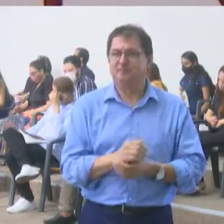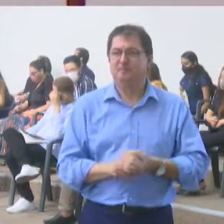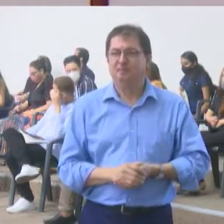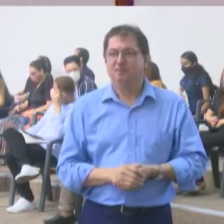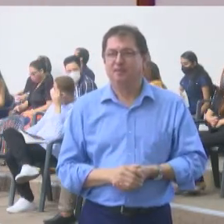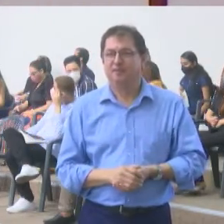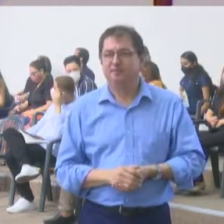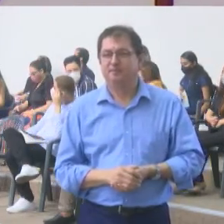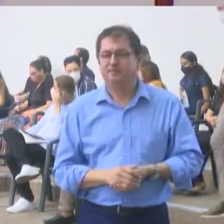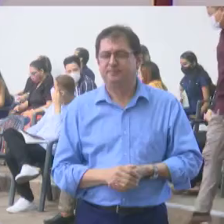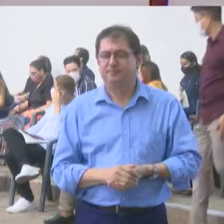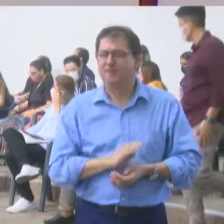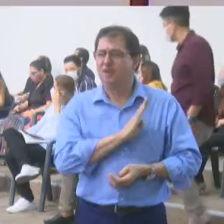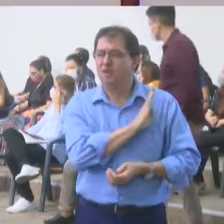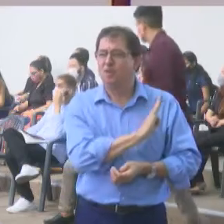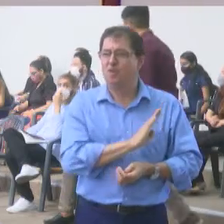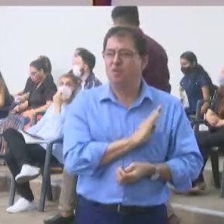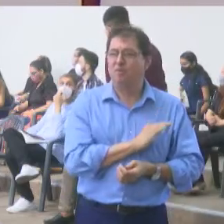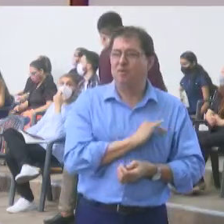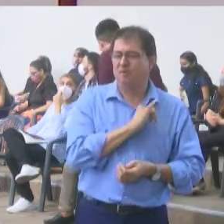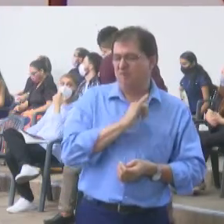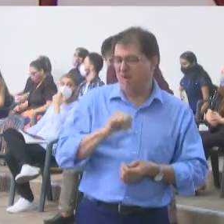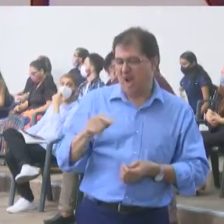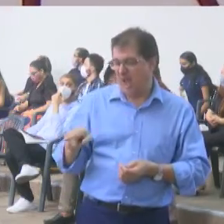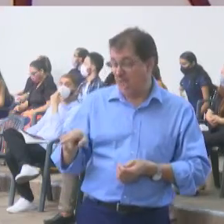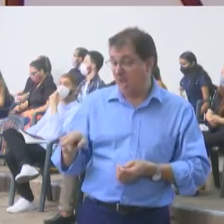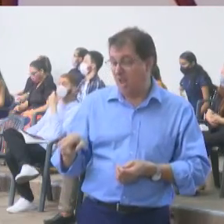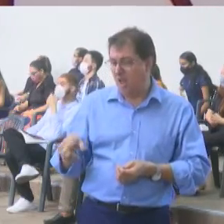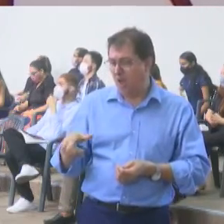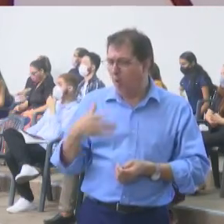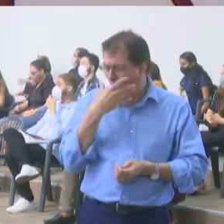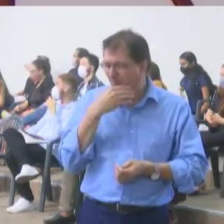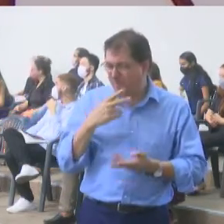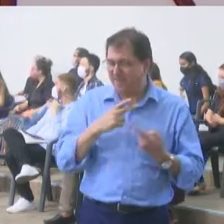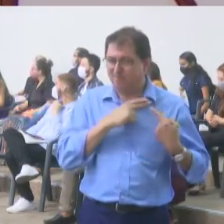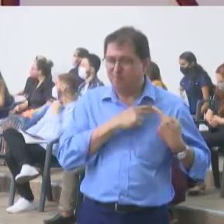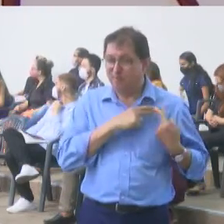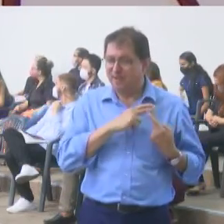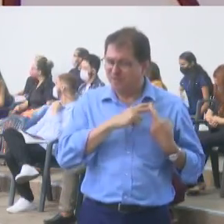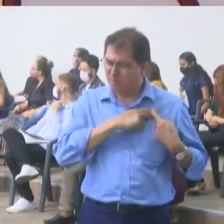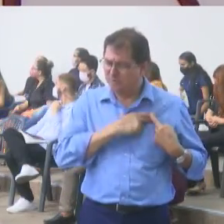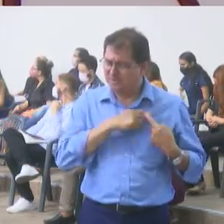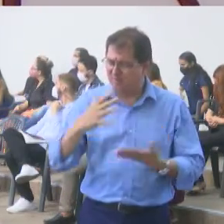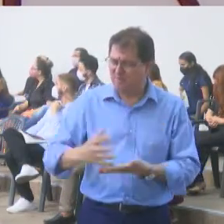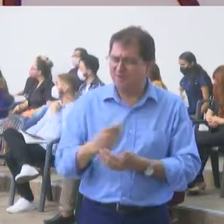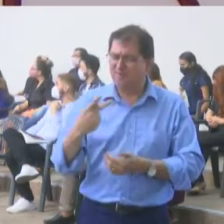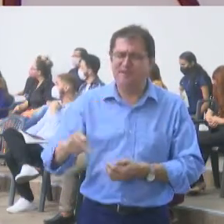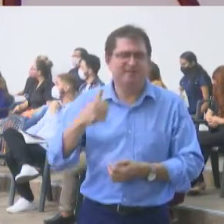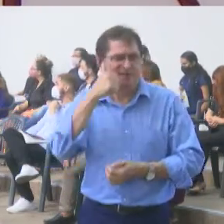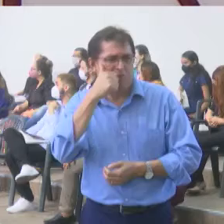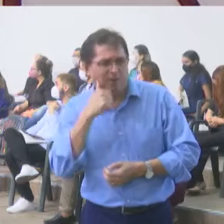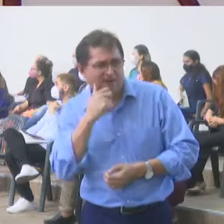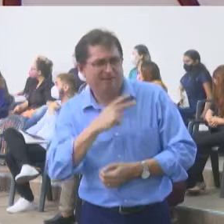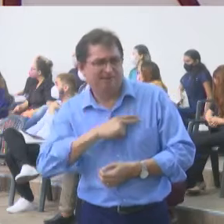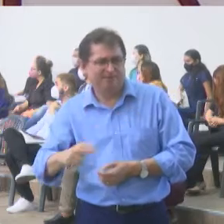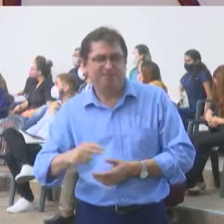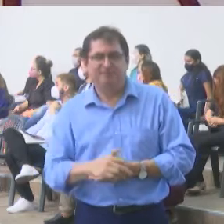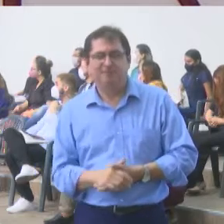sequer menciona o nome do outro resgatador. E eu tenho para mim, sabe o que, que é? É que o outro resgatador,